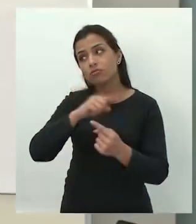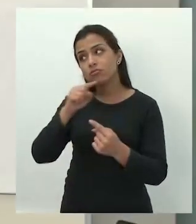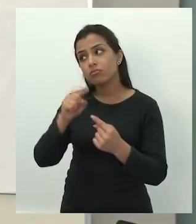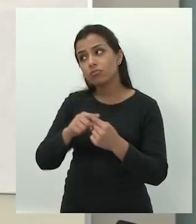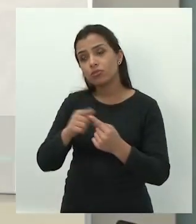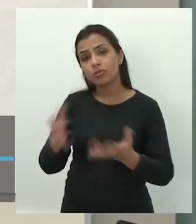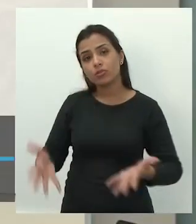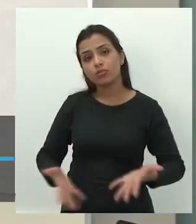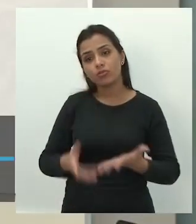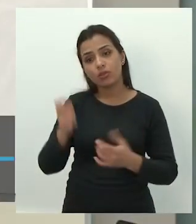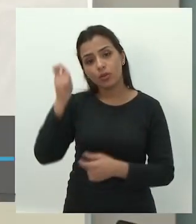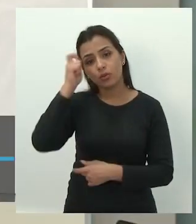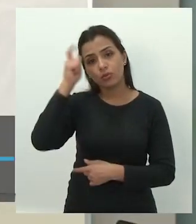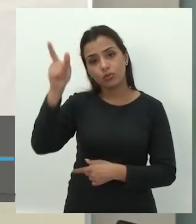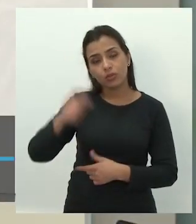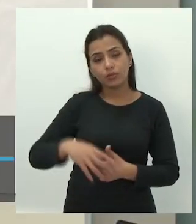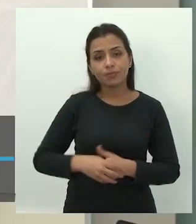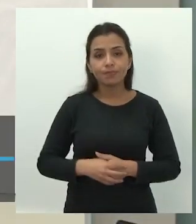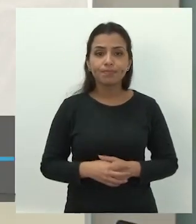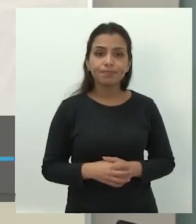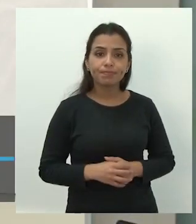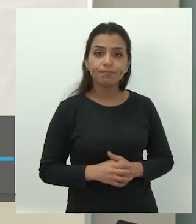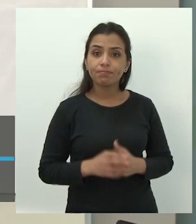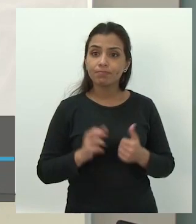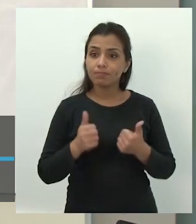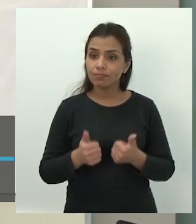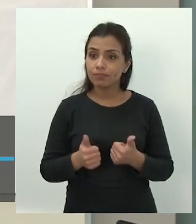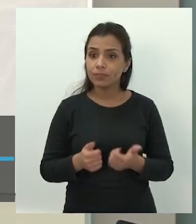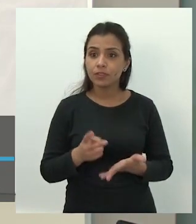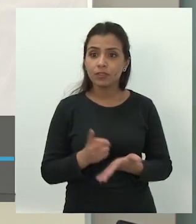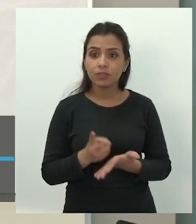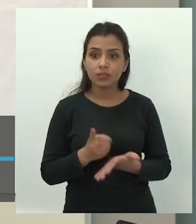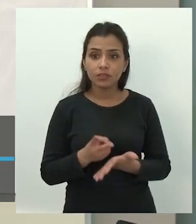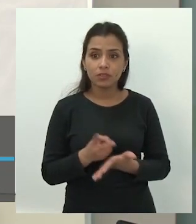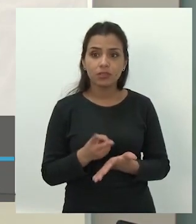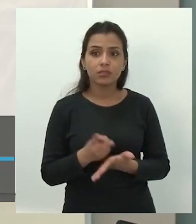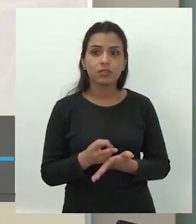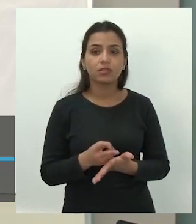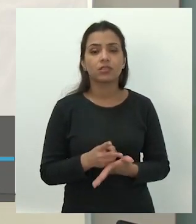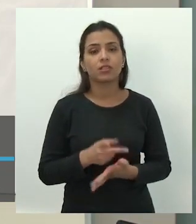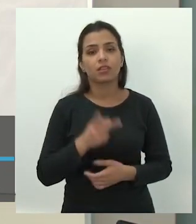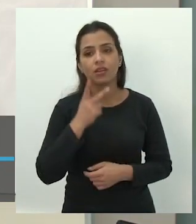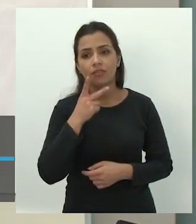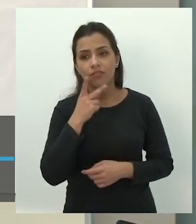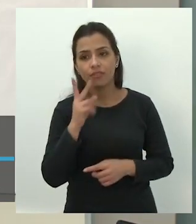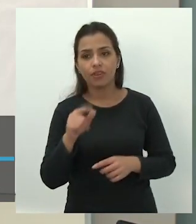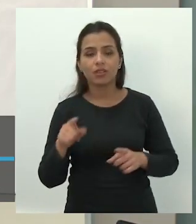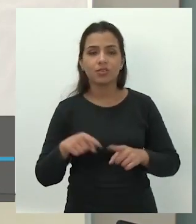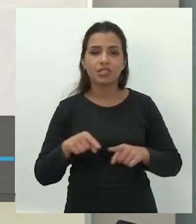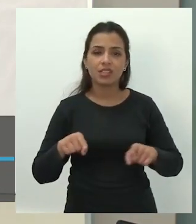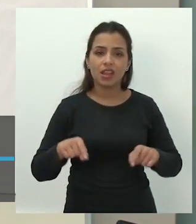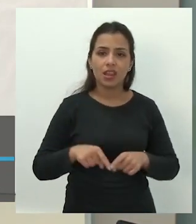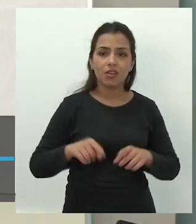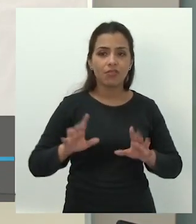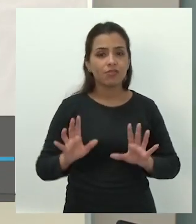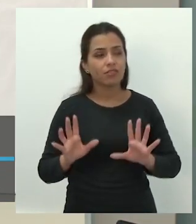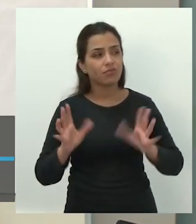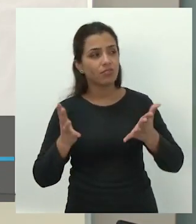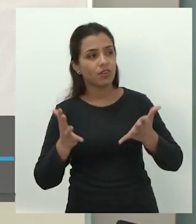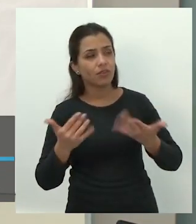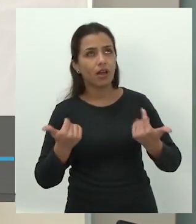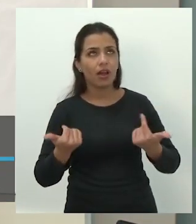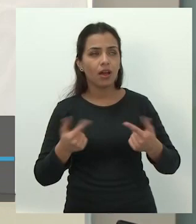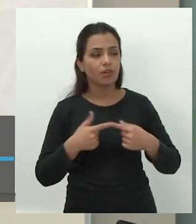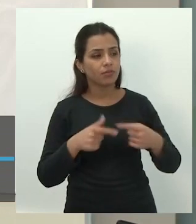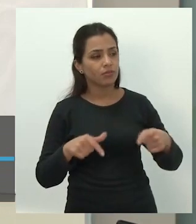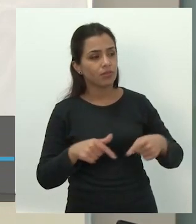cultura. Tá? Então, sempre que a gente ouvir falar sobre salão, sobre festival, primeiro salão